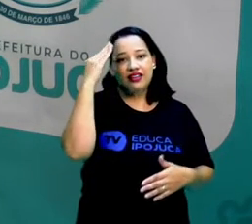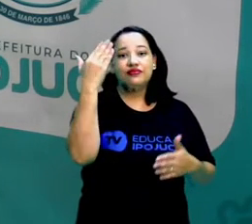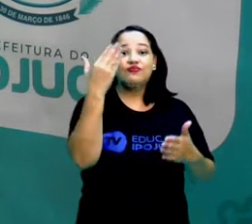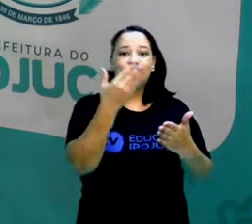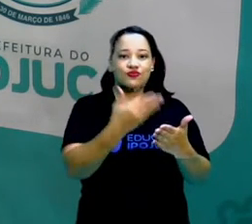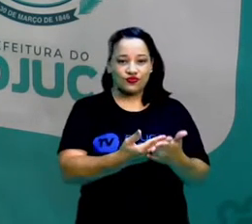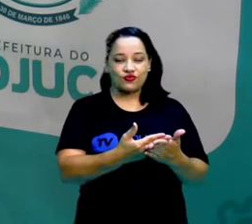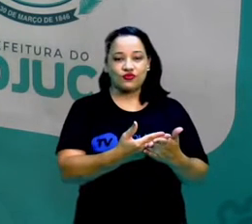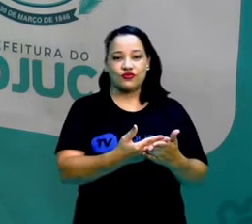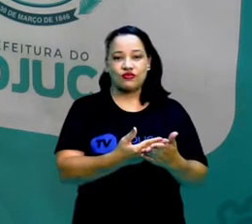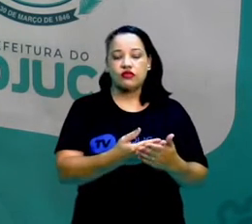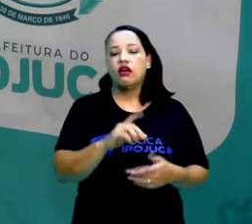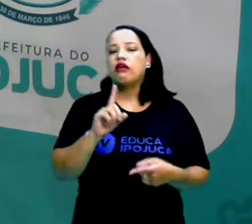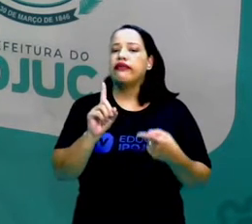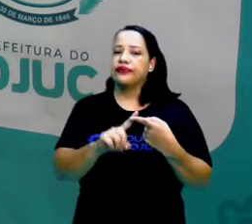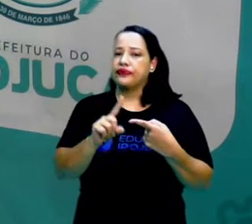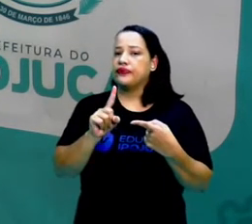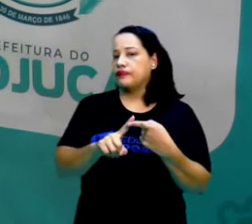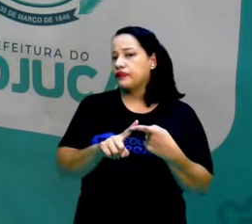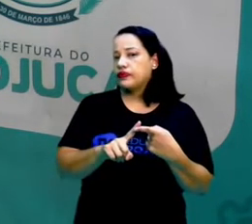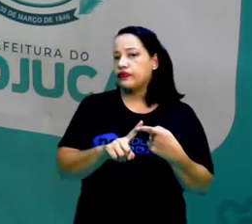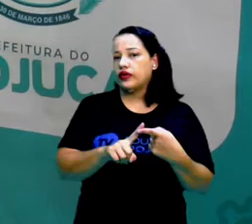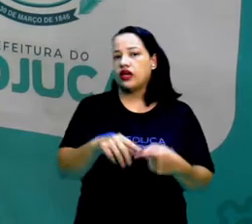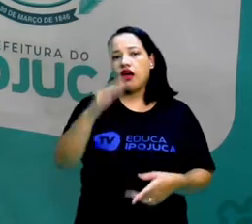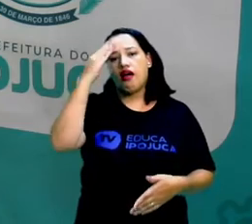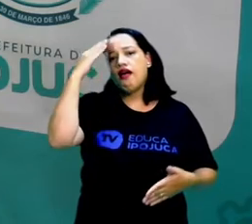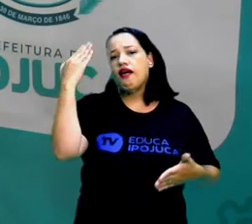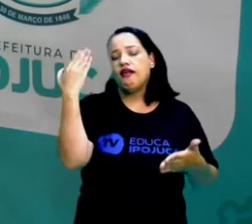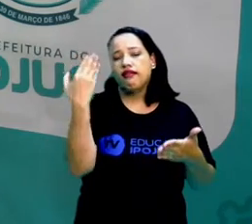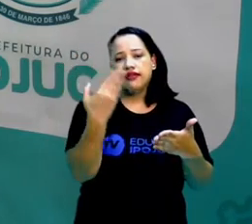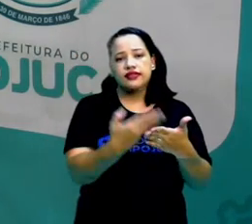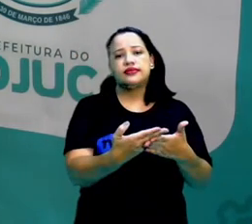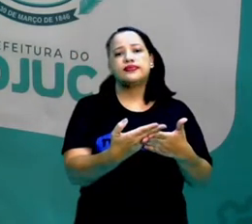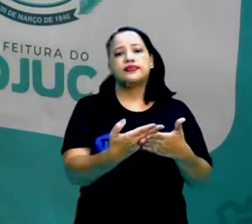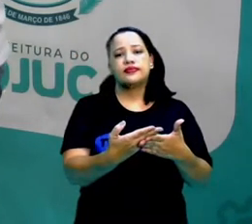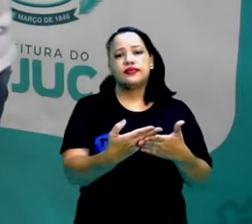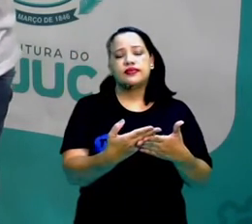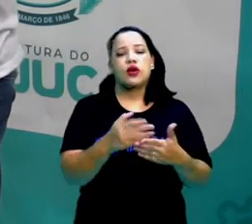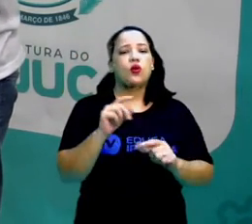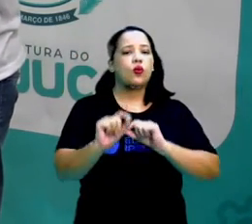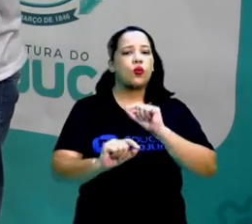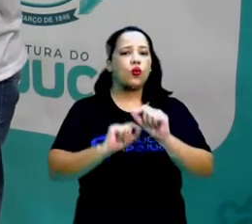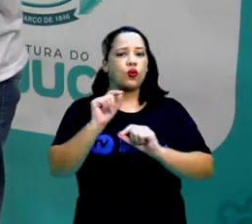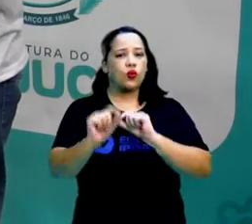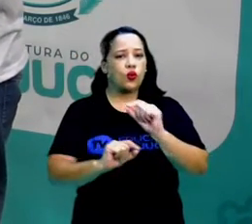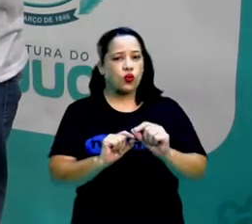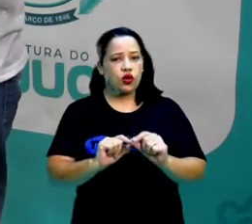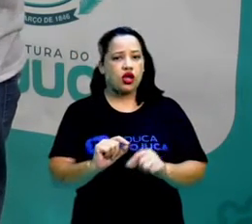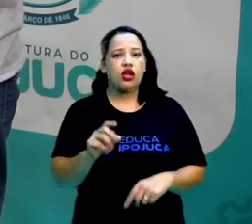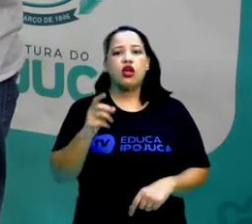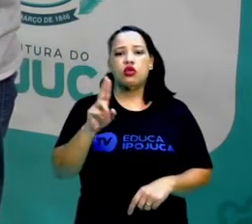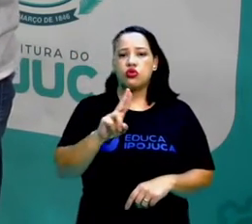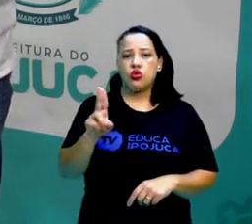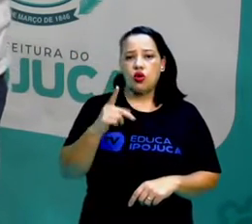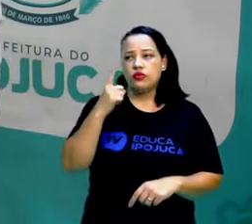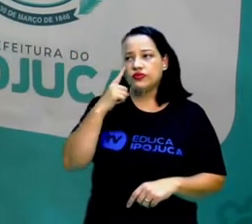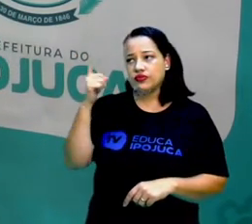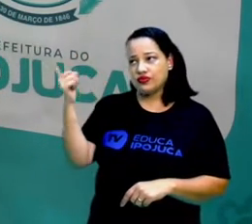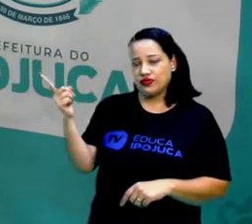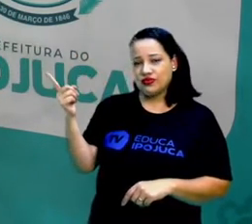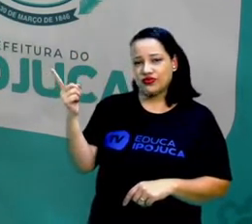Tá certo eles também é acreditavam no antropozoomorfismo